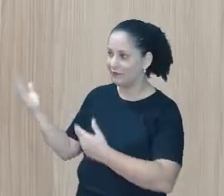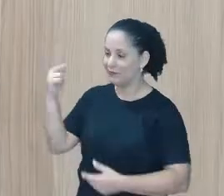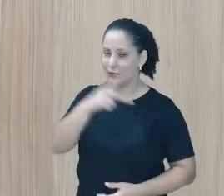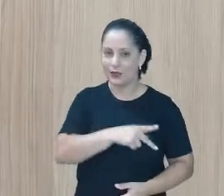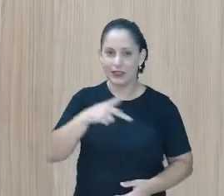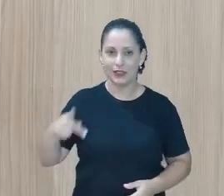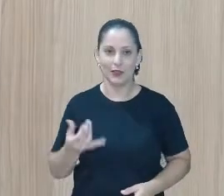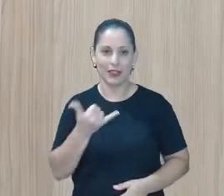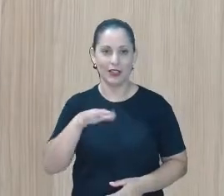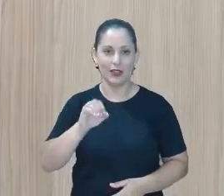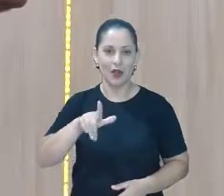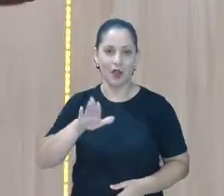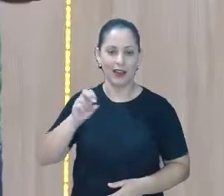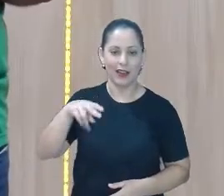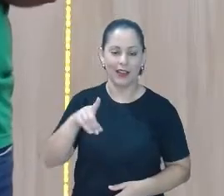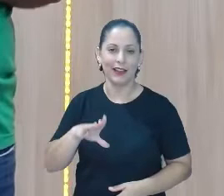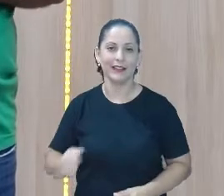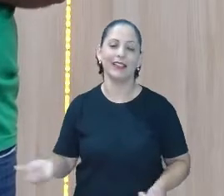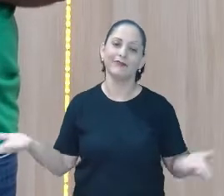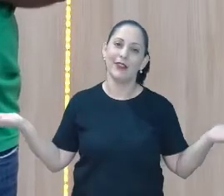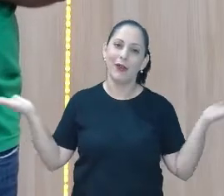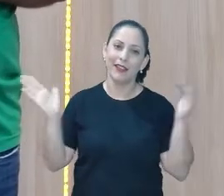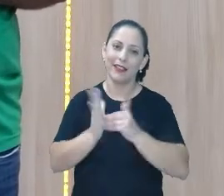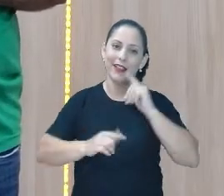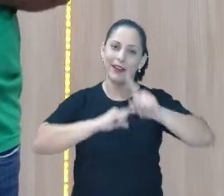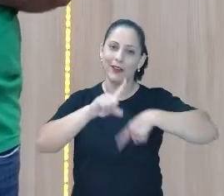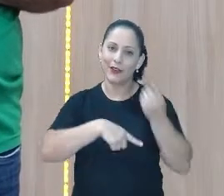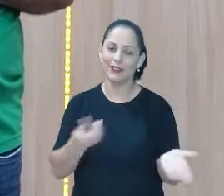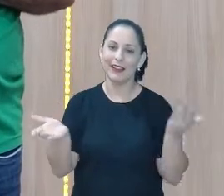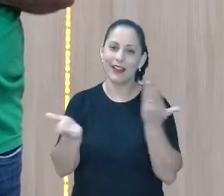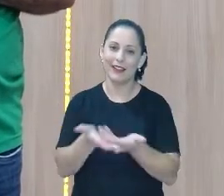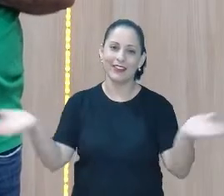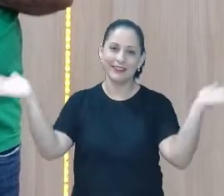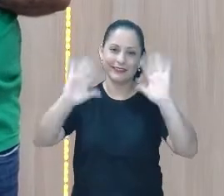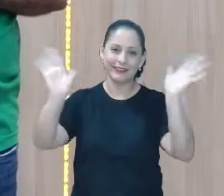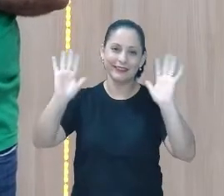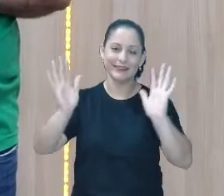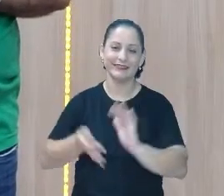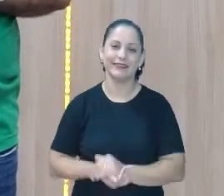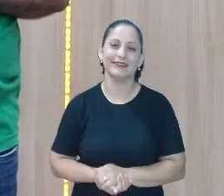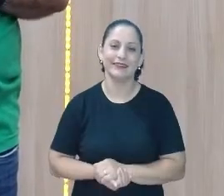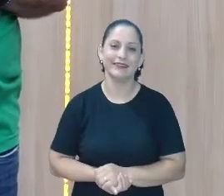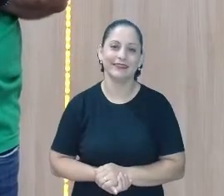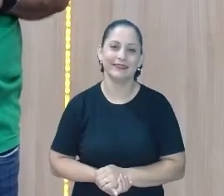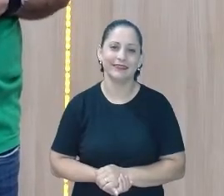Yolanda, e é isso, pessoal. Até a nossa próxima aula. Tchau, tchau.